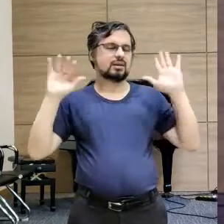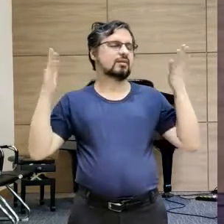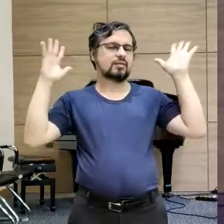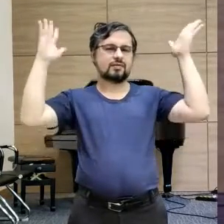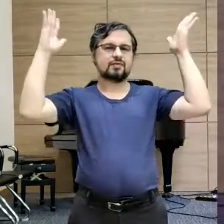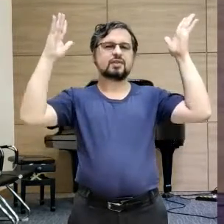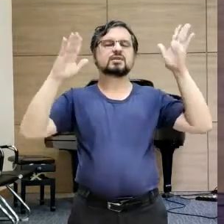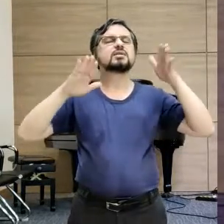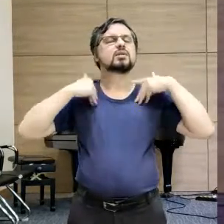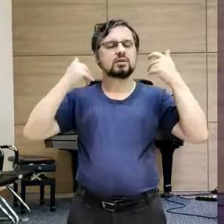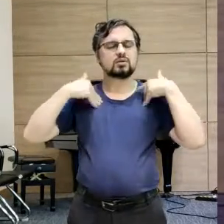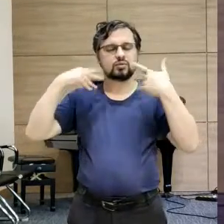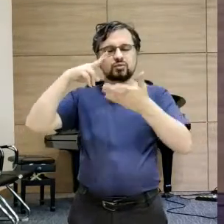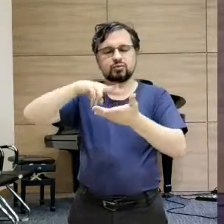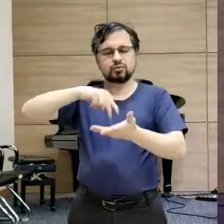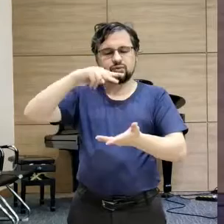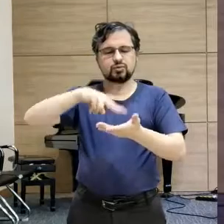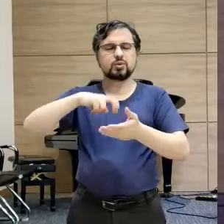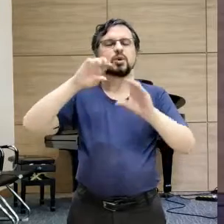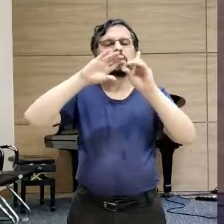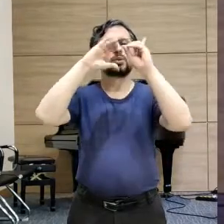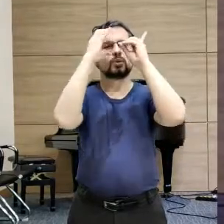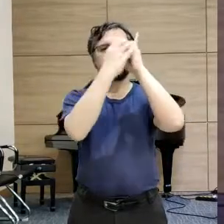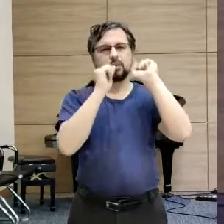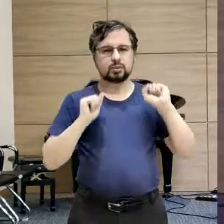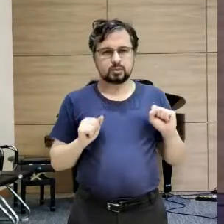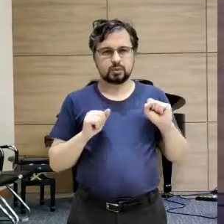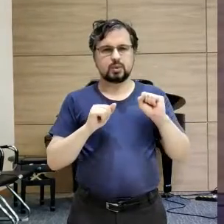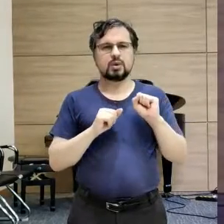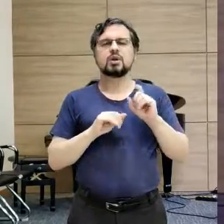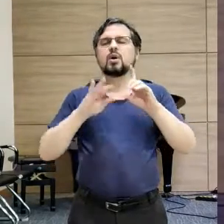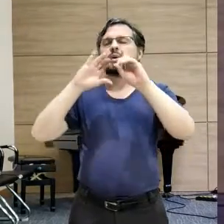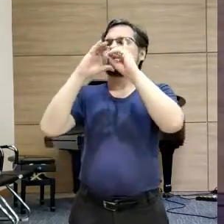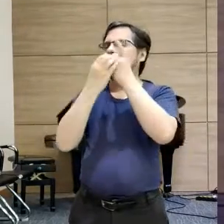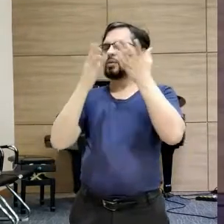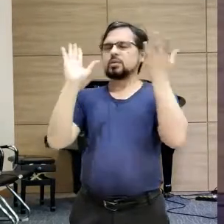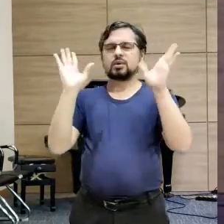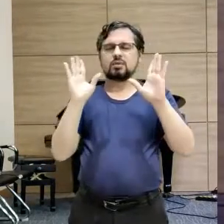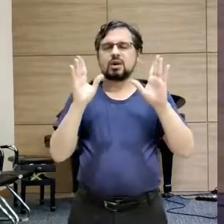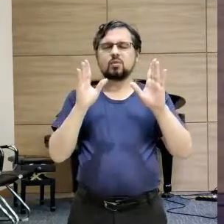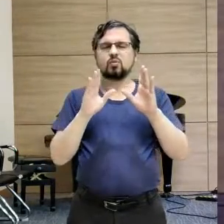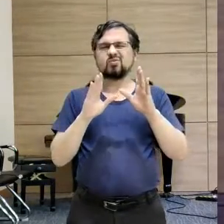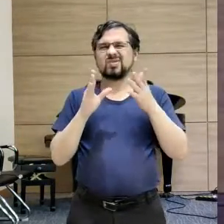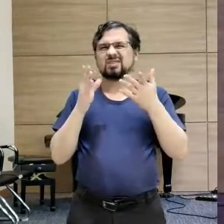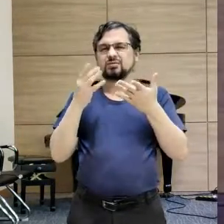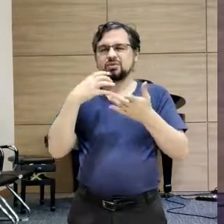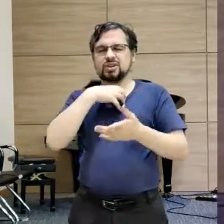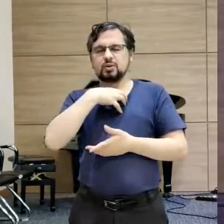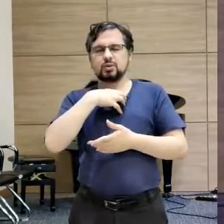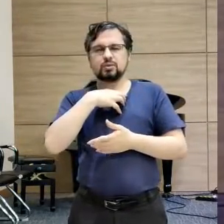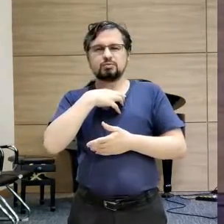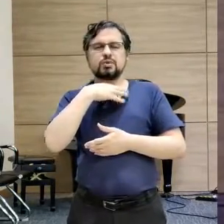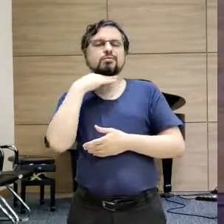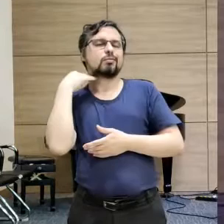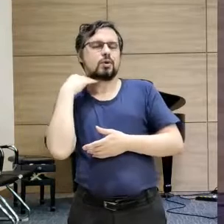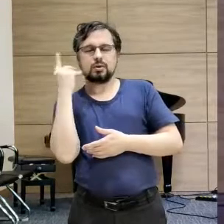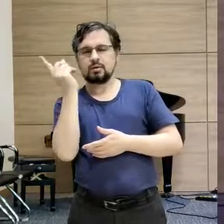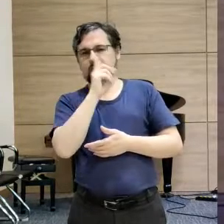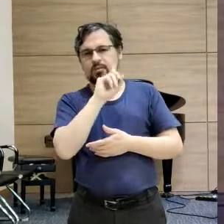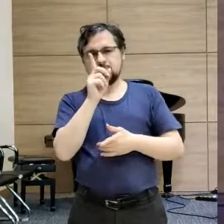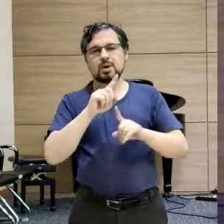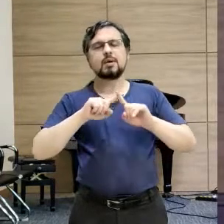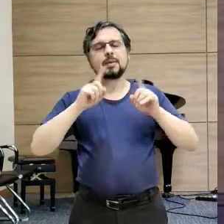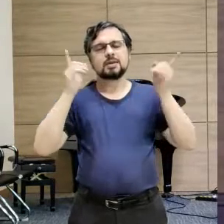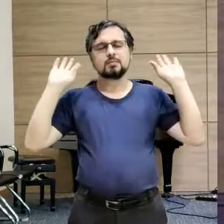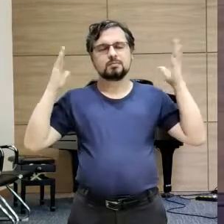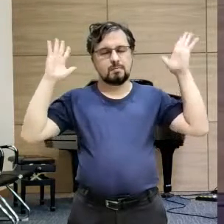festa, o júbilo no culto. Então o culto não é uma cerimônia fúnebre. O culto é uma